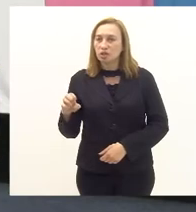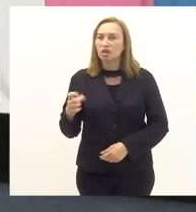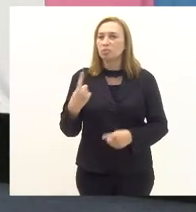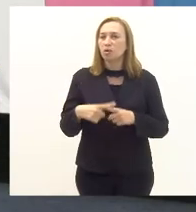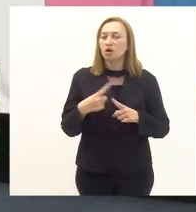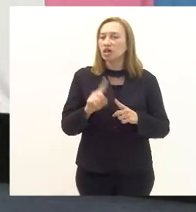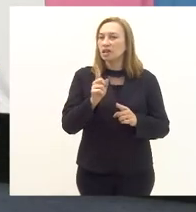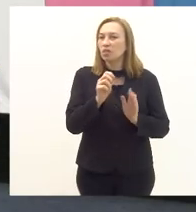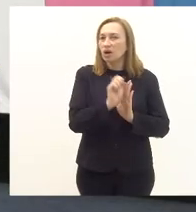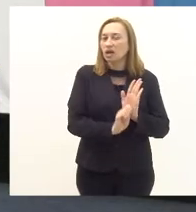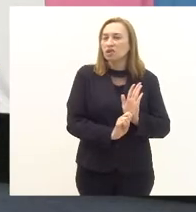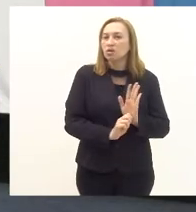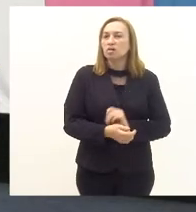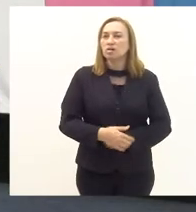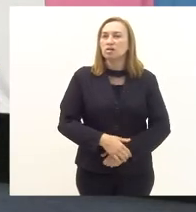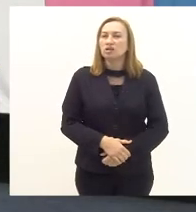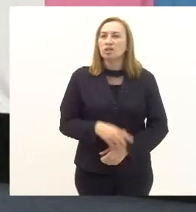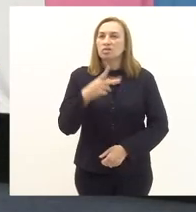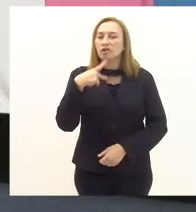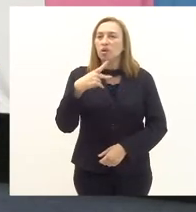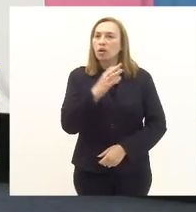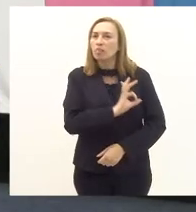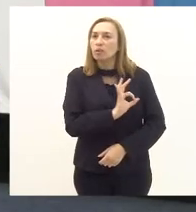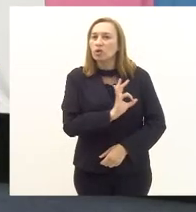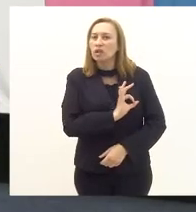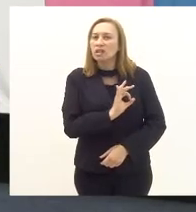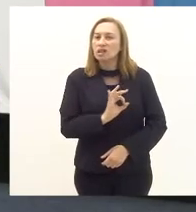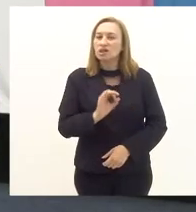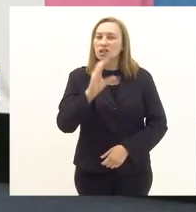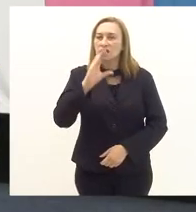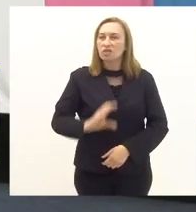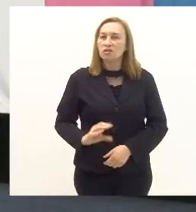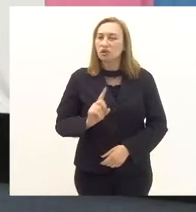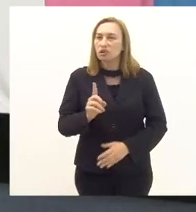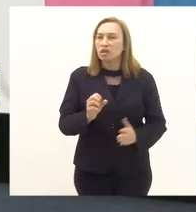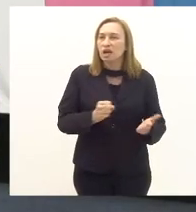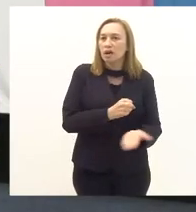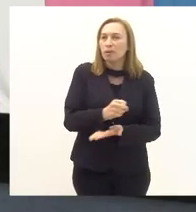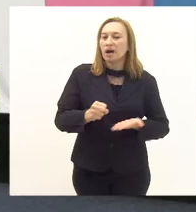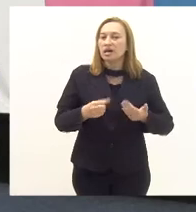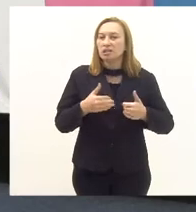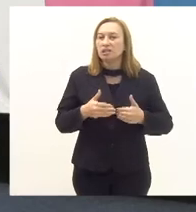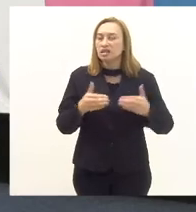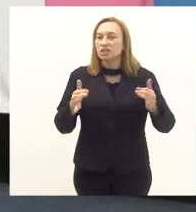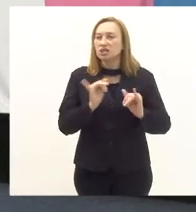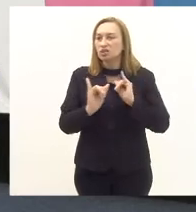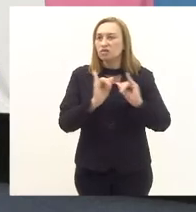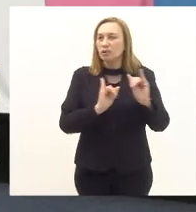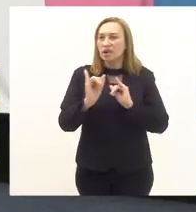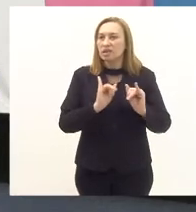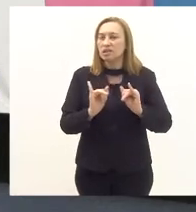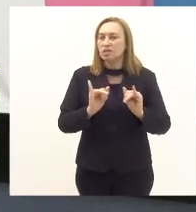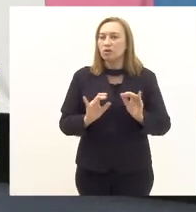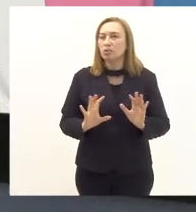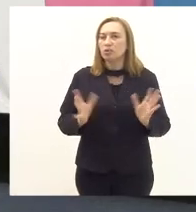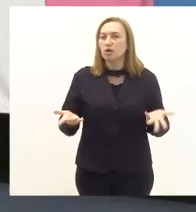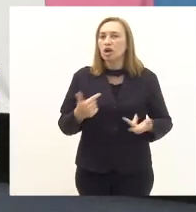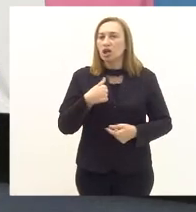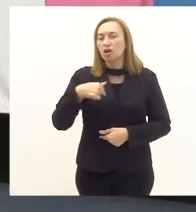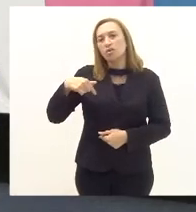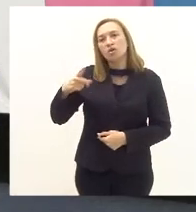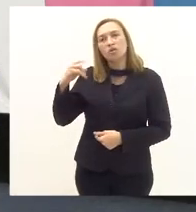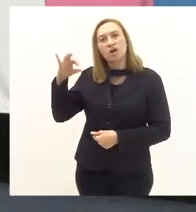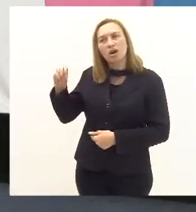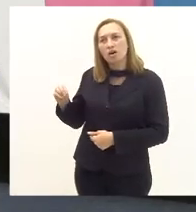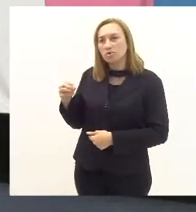os relatórios, ele disse que a Polícia Civil não abria a base de dados completa para o ISP. Eu e o Cláudio